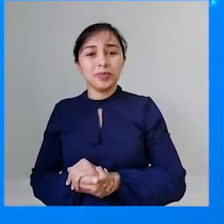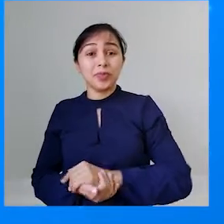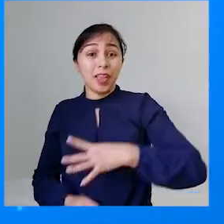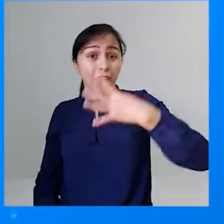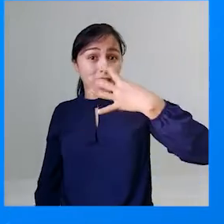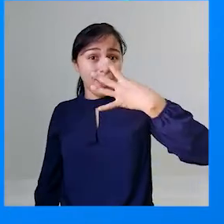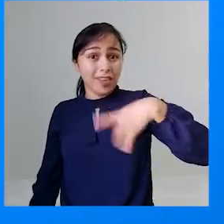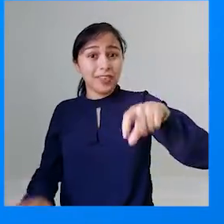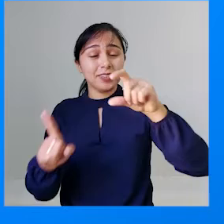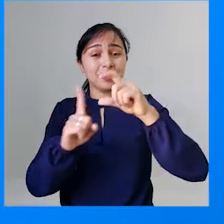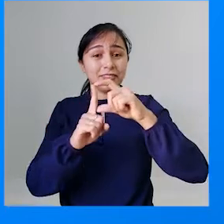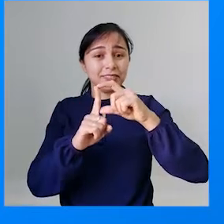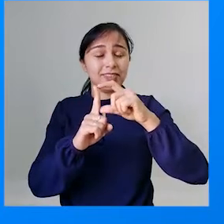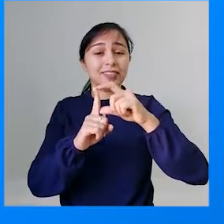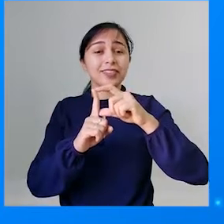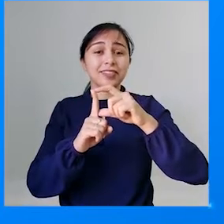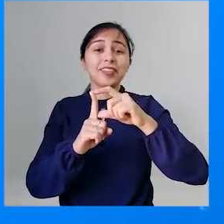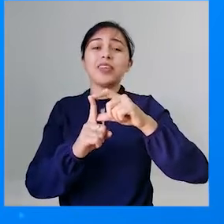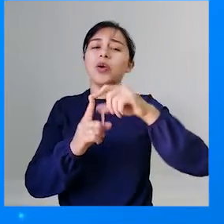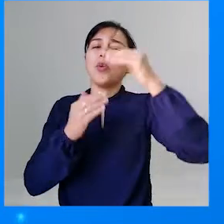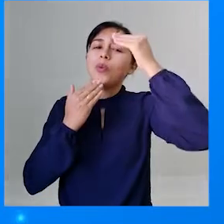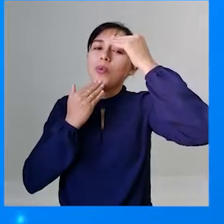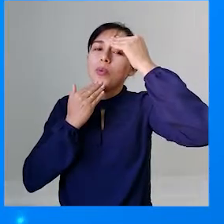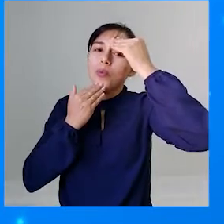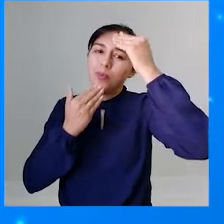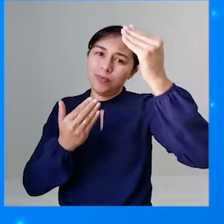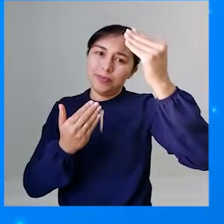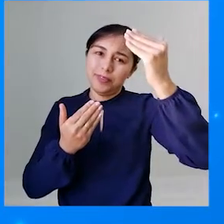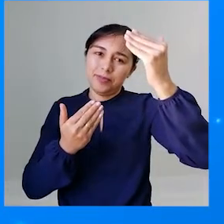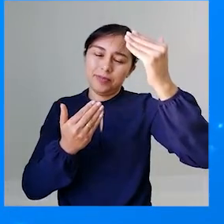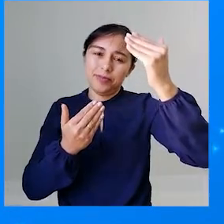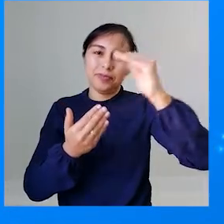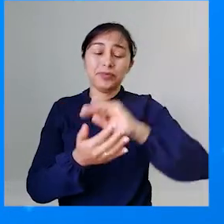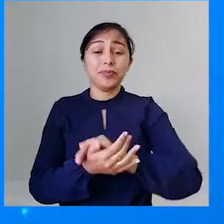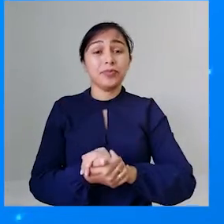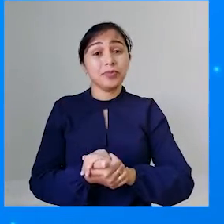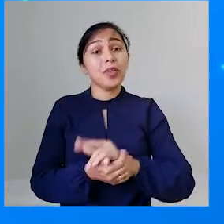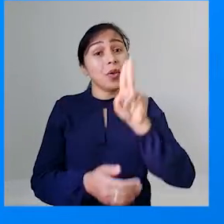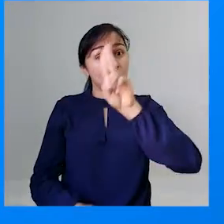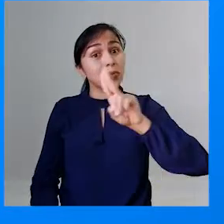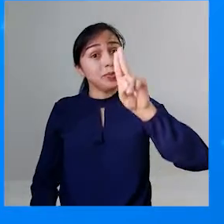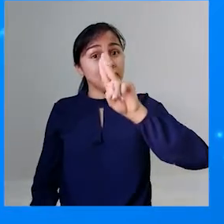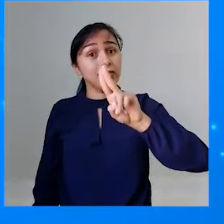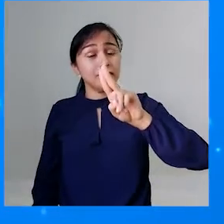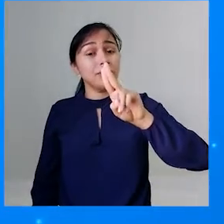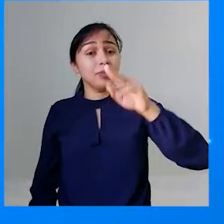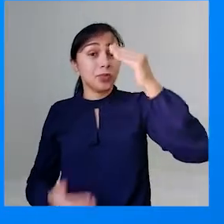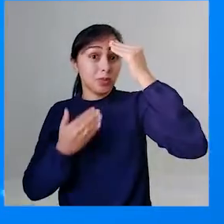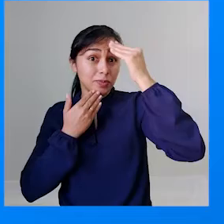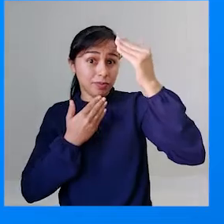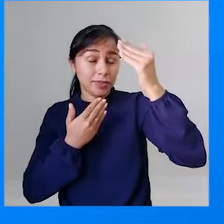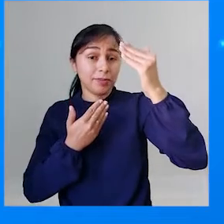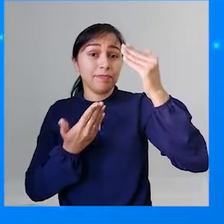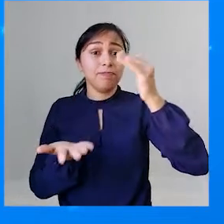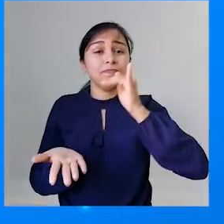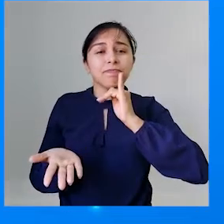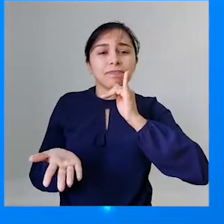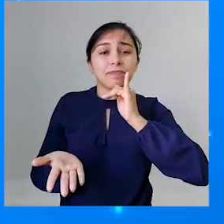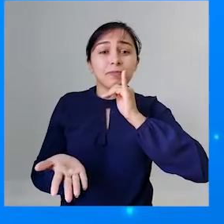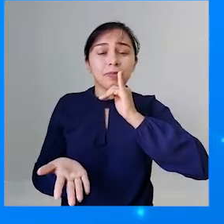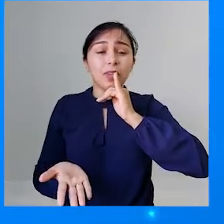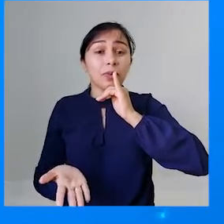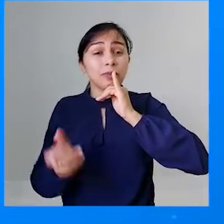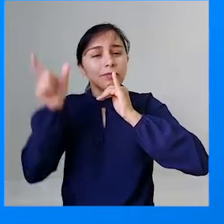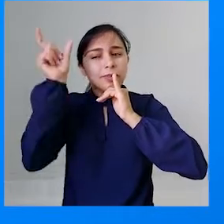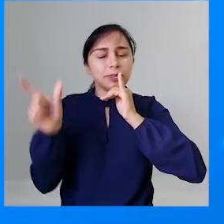palavrinha mágica é obrigado falamos Obrigado Quando alguém nos faz